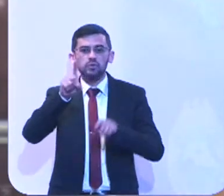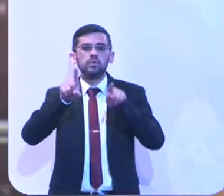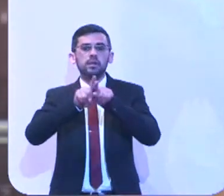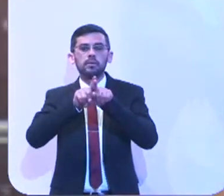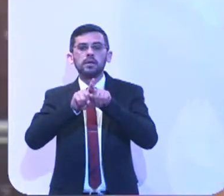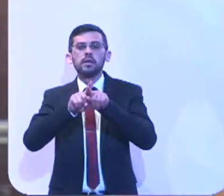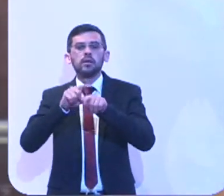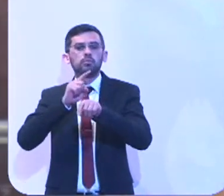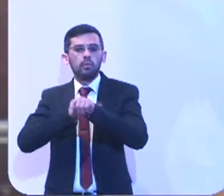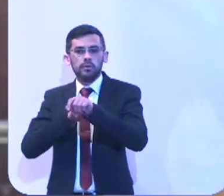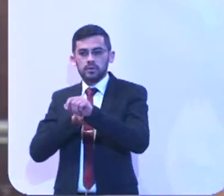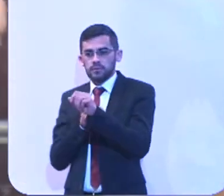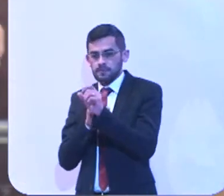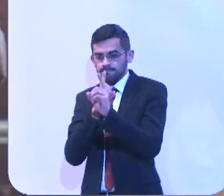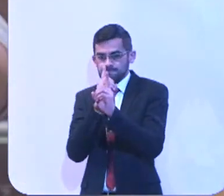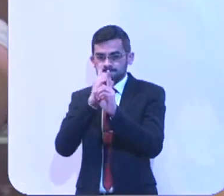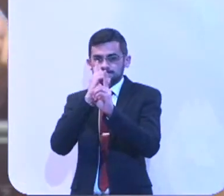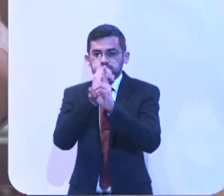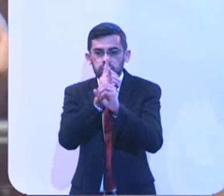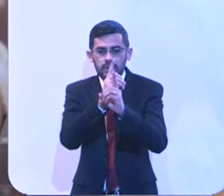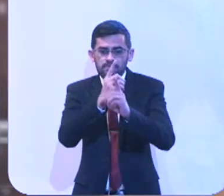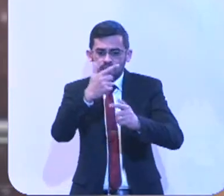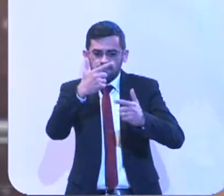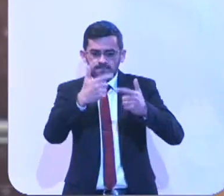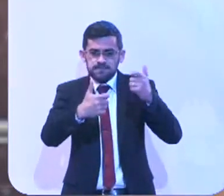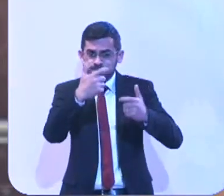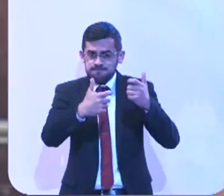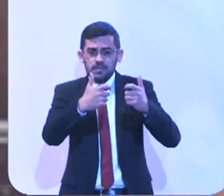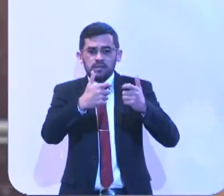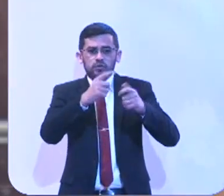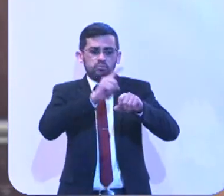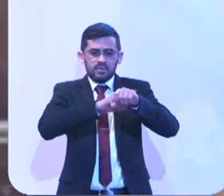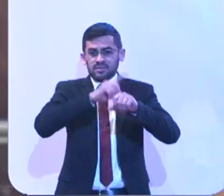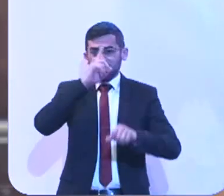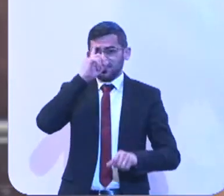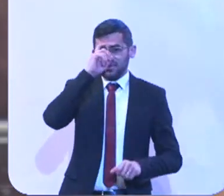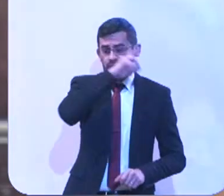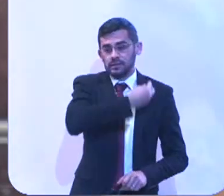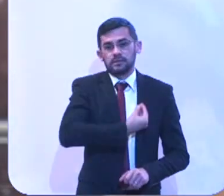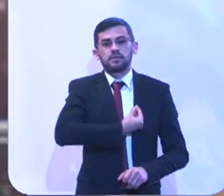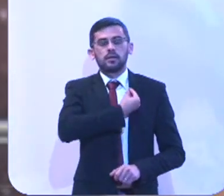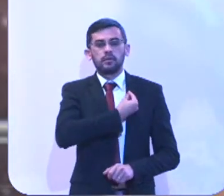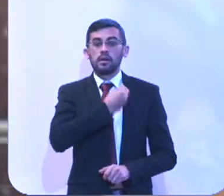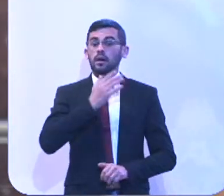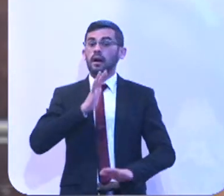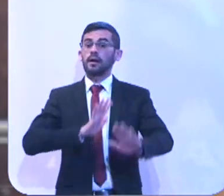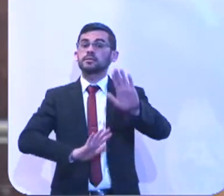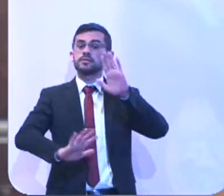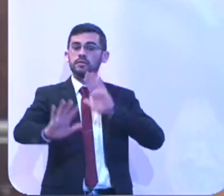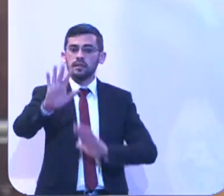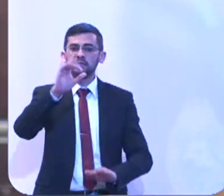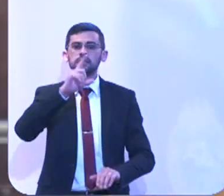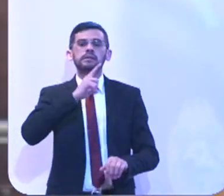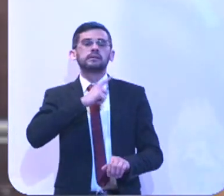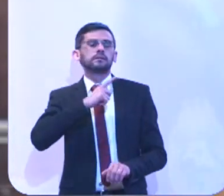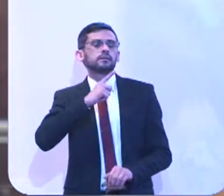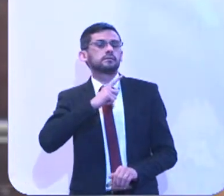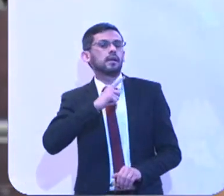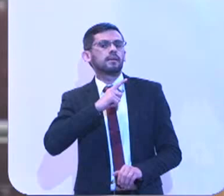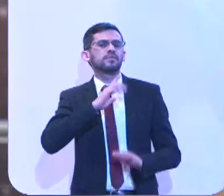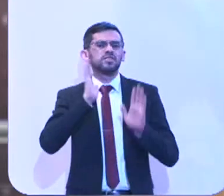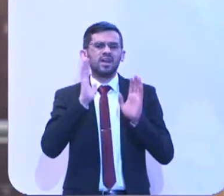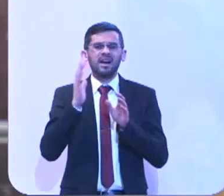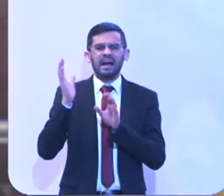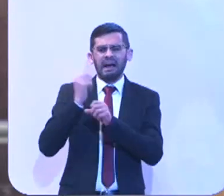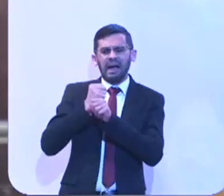de encontro, enfrentarmos os lugares das batalhas perdidas na nossa vida. Talvez existem batalhas que ao